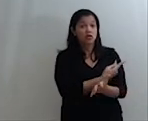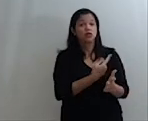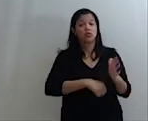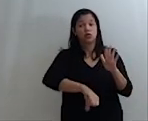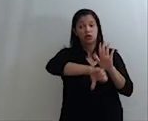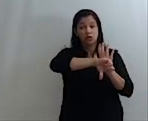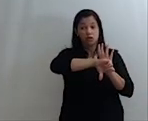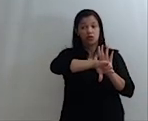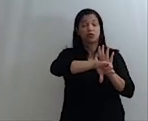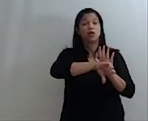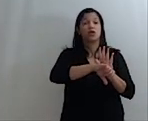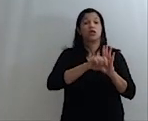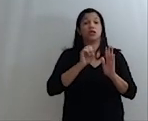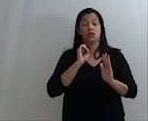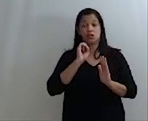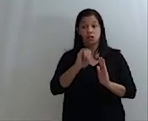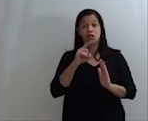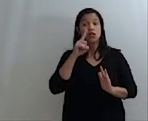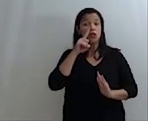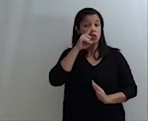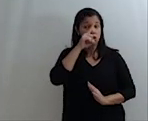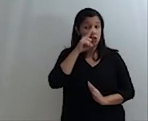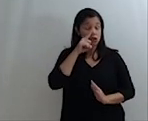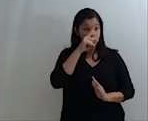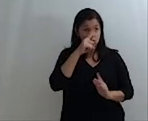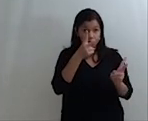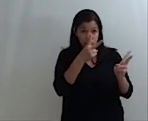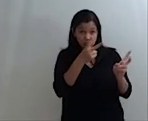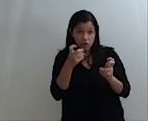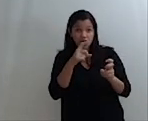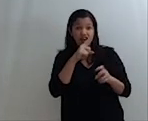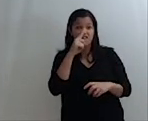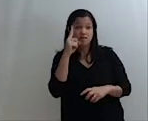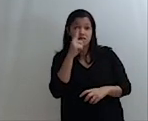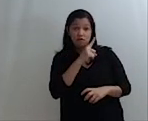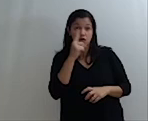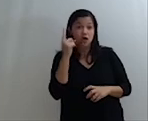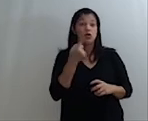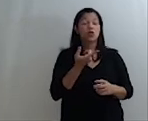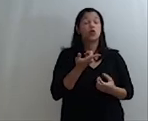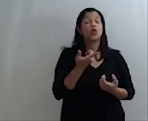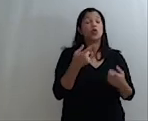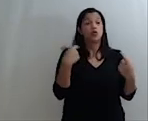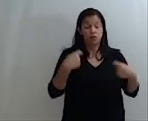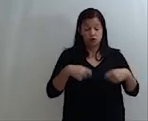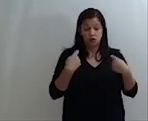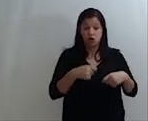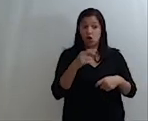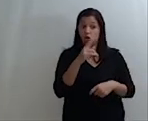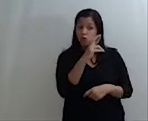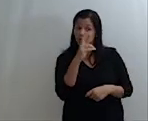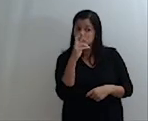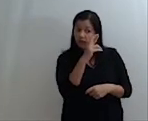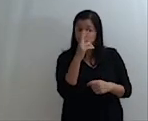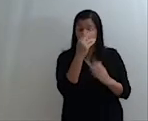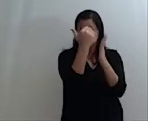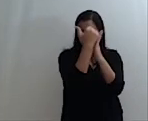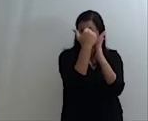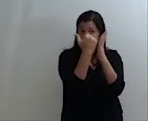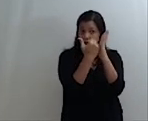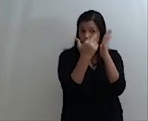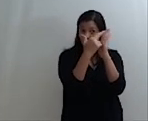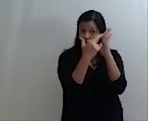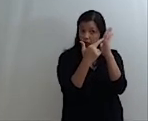vista dos efeitos e dos riscos de um reconhecimento falo a inobservância do do procedimento descrito na referida Norma